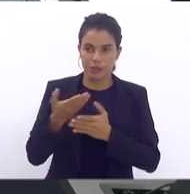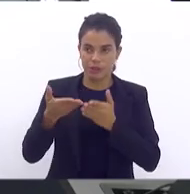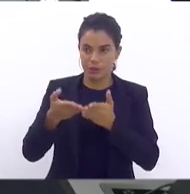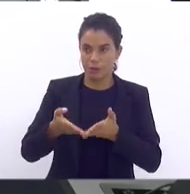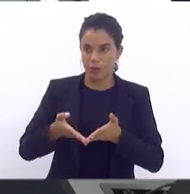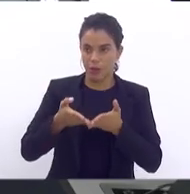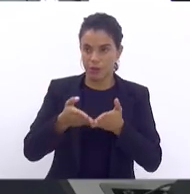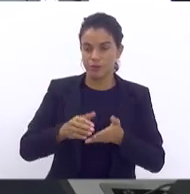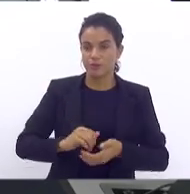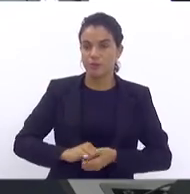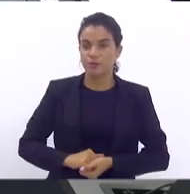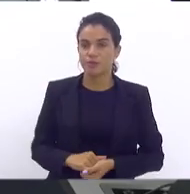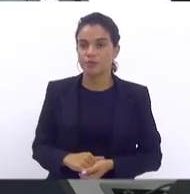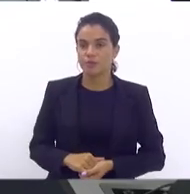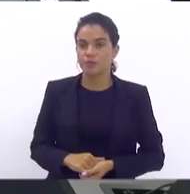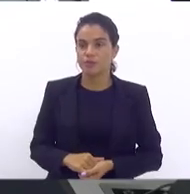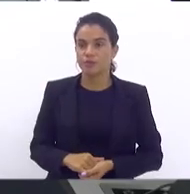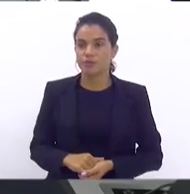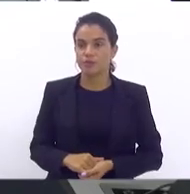e Costas.